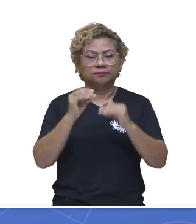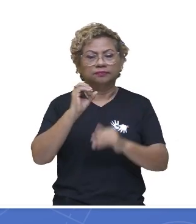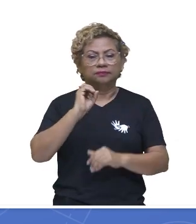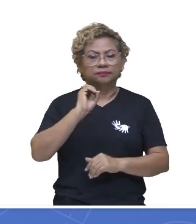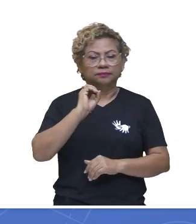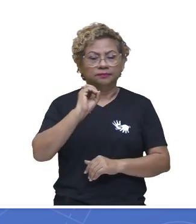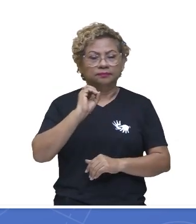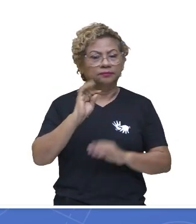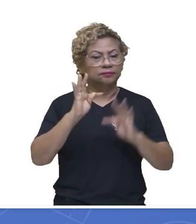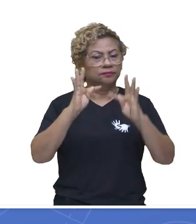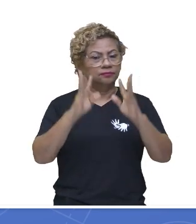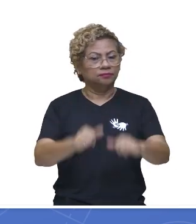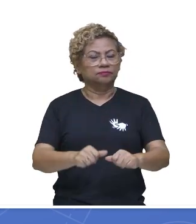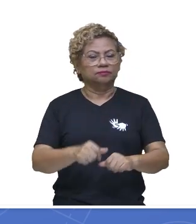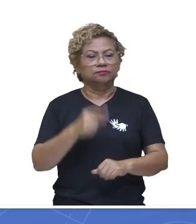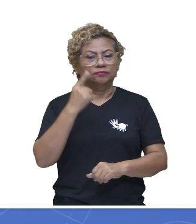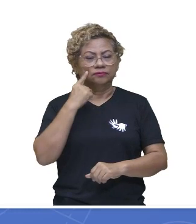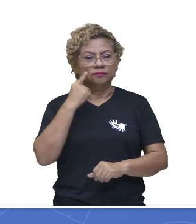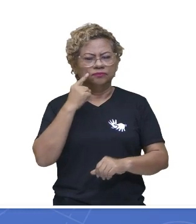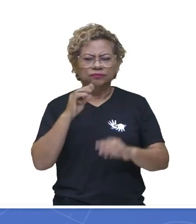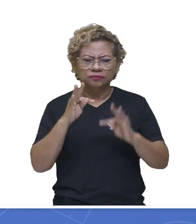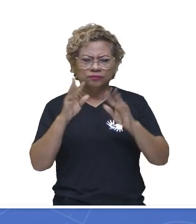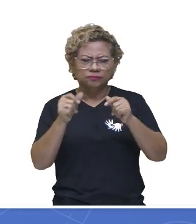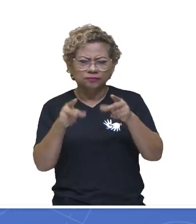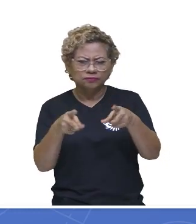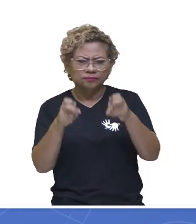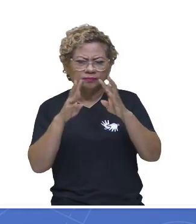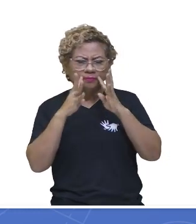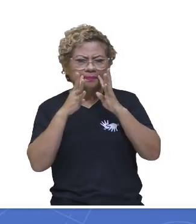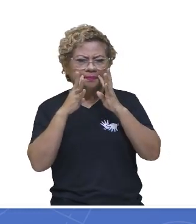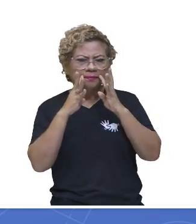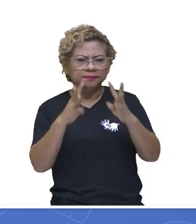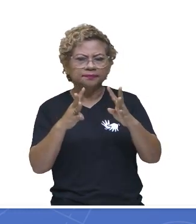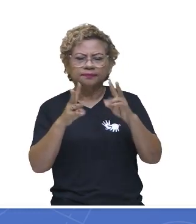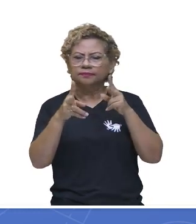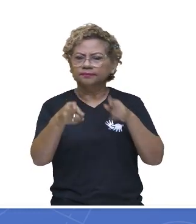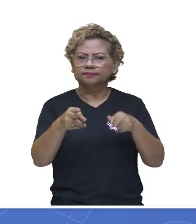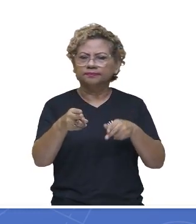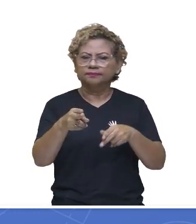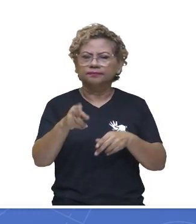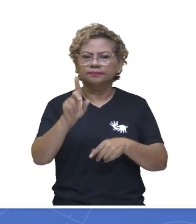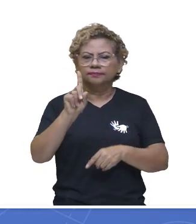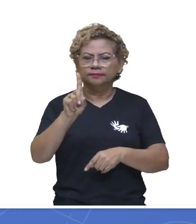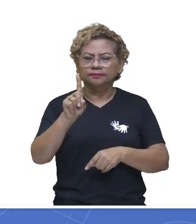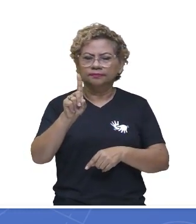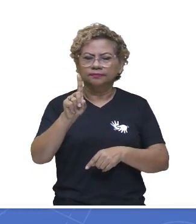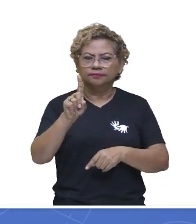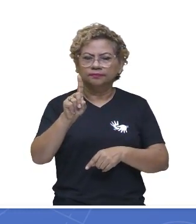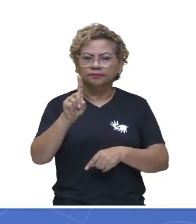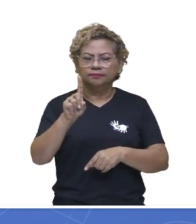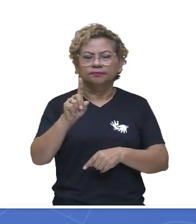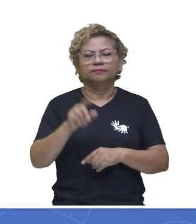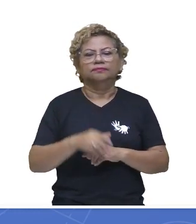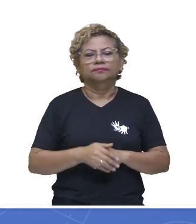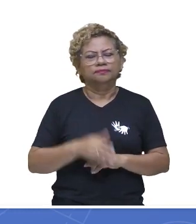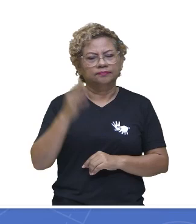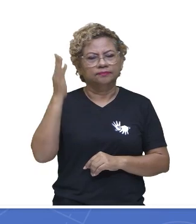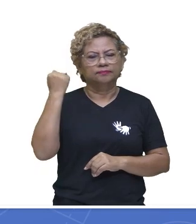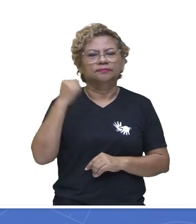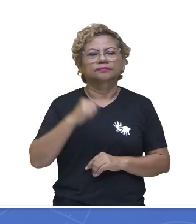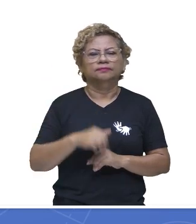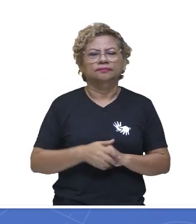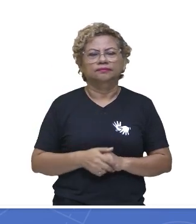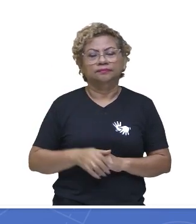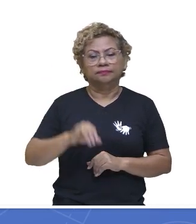tá? Então, você pegou a matriz, viu que todos os elementos aqui na diagonal são iguais a 1, tá? É uma matriz identidade. Claro, se os